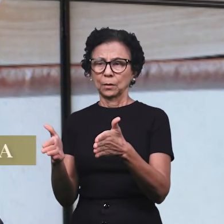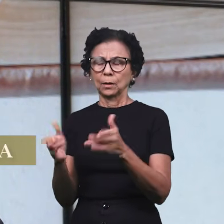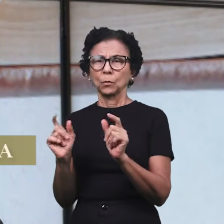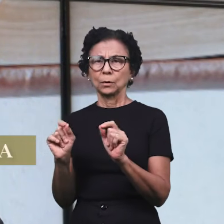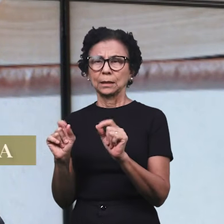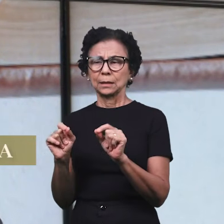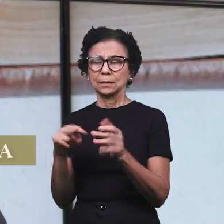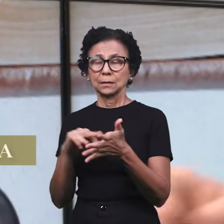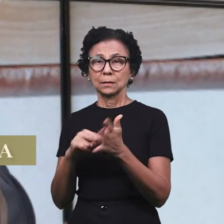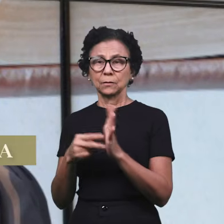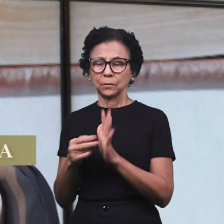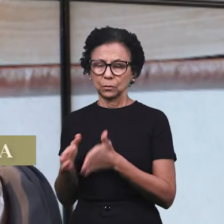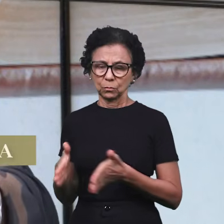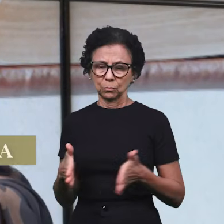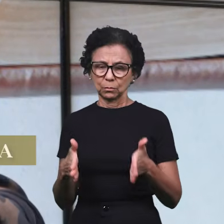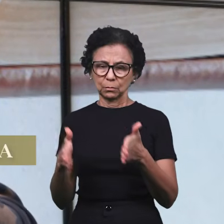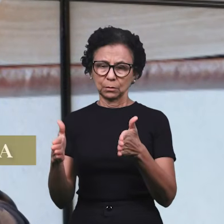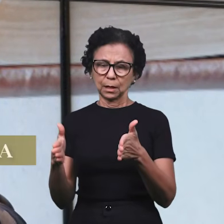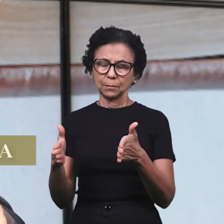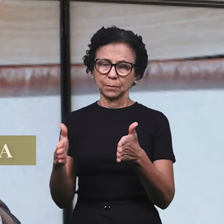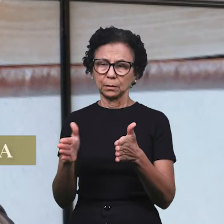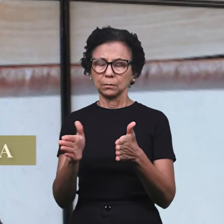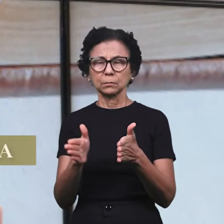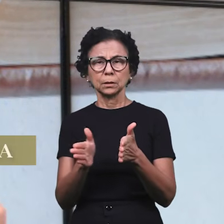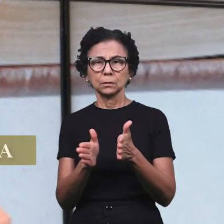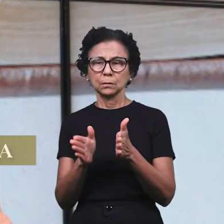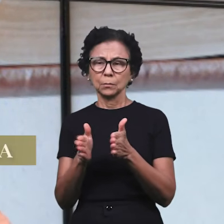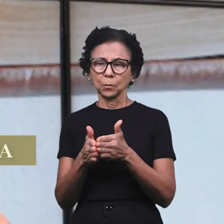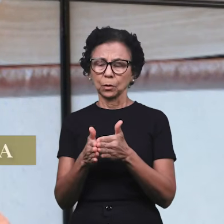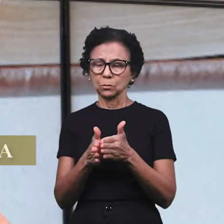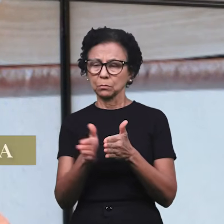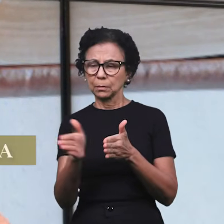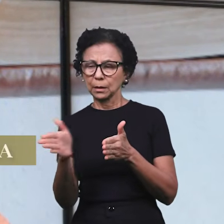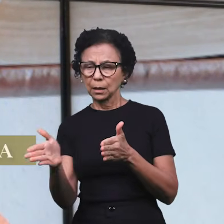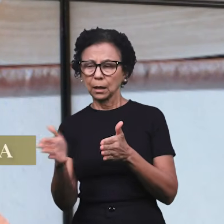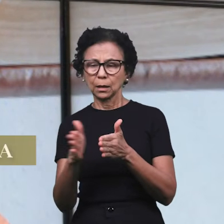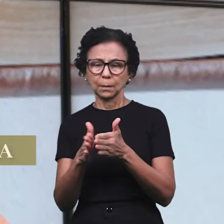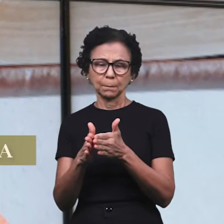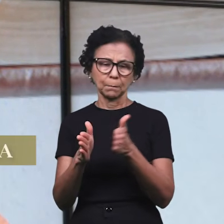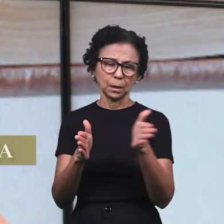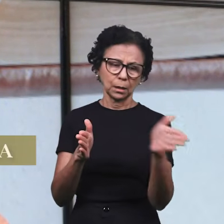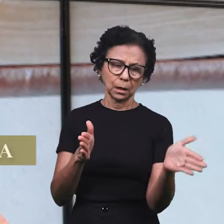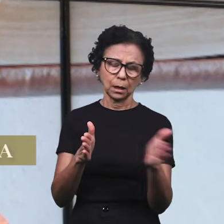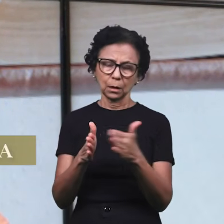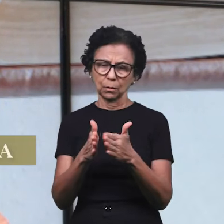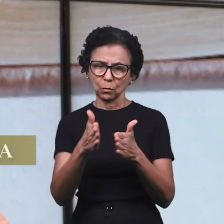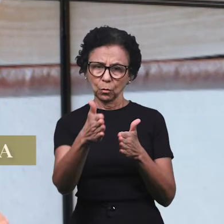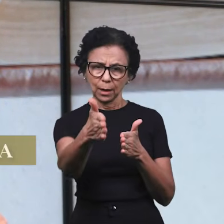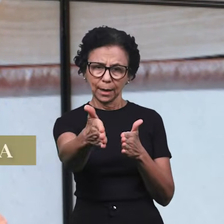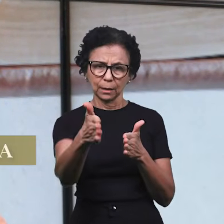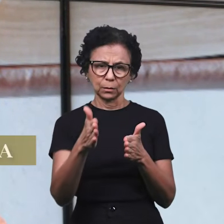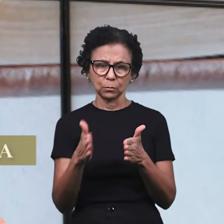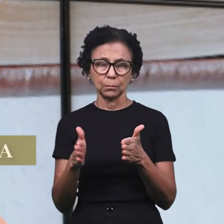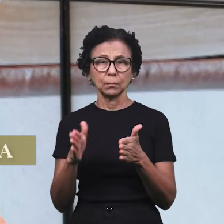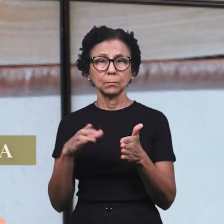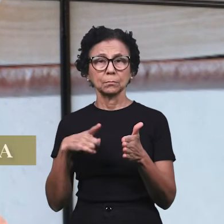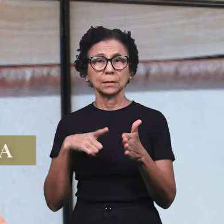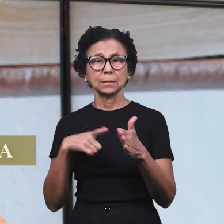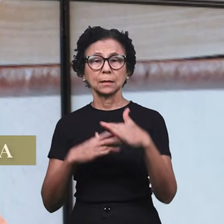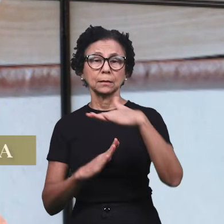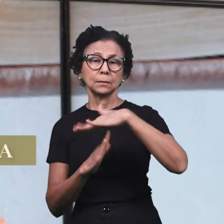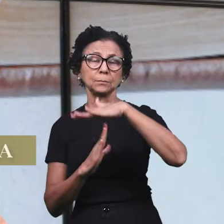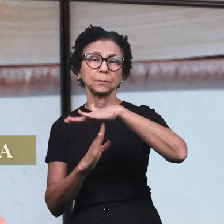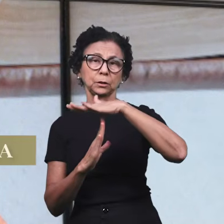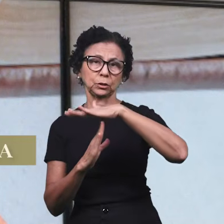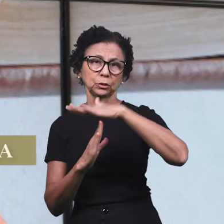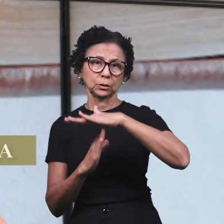Senhor nos fala desses limites, o Senhor fala dos mandamentos, das orientações do Senhor. Um caminho, você não vai para onde